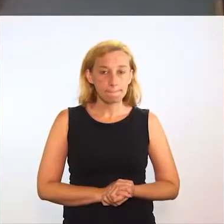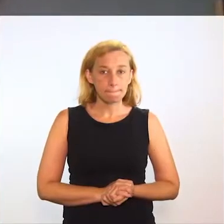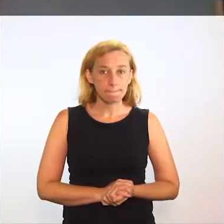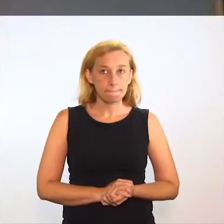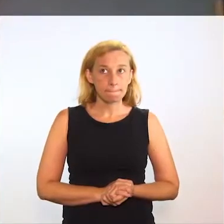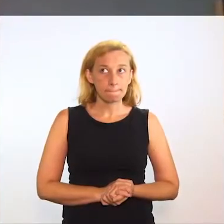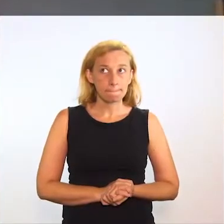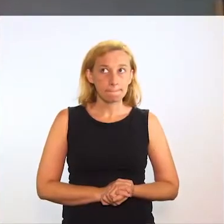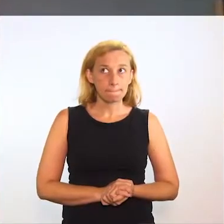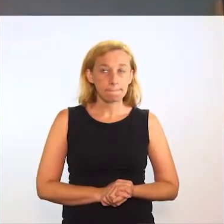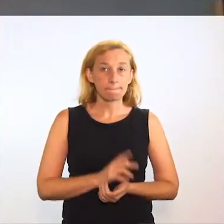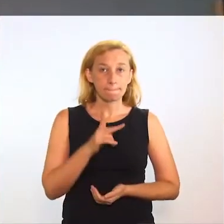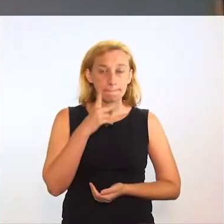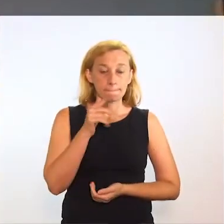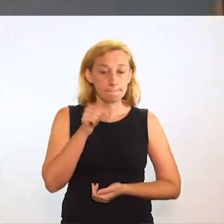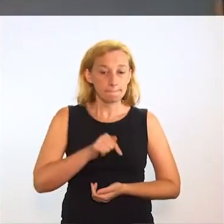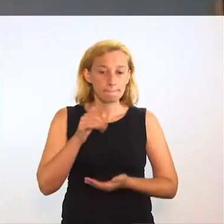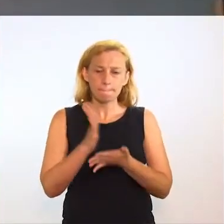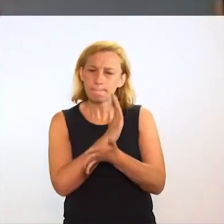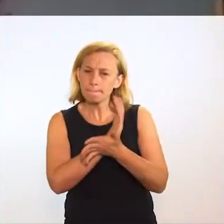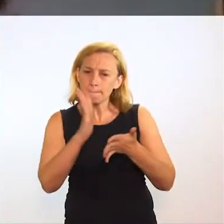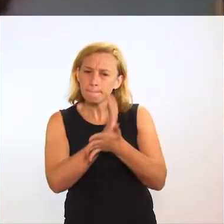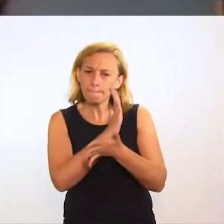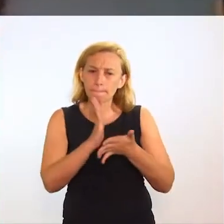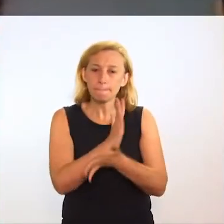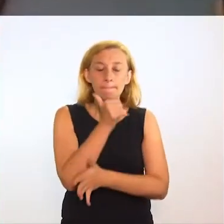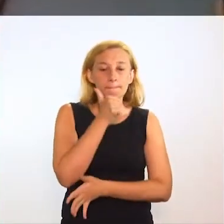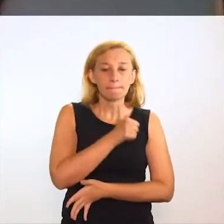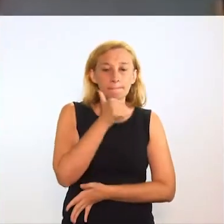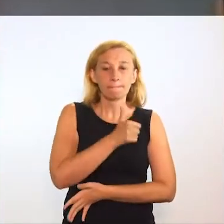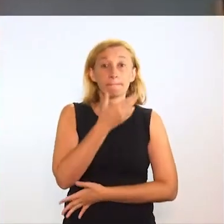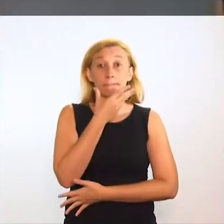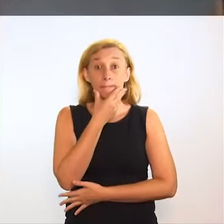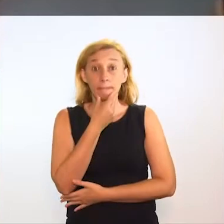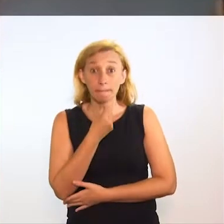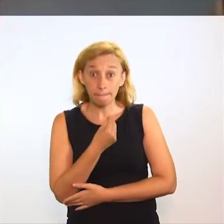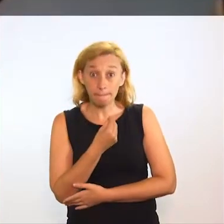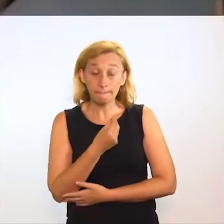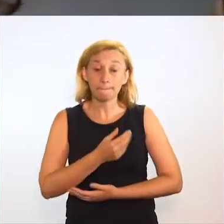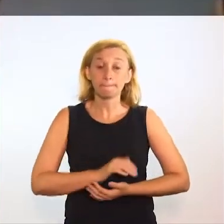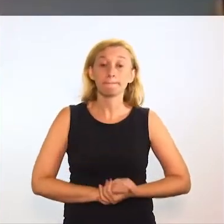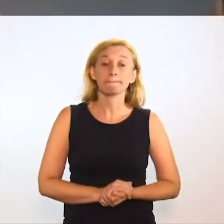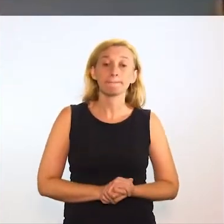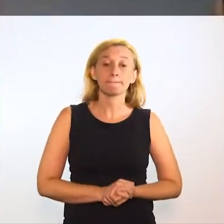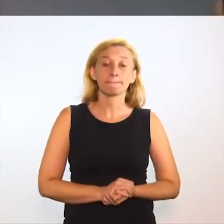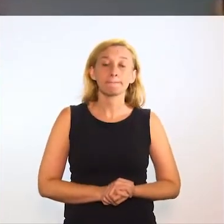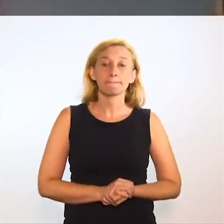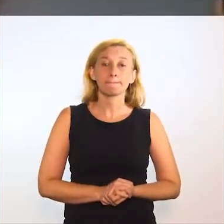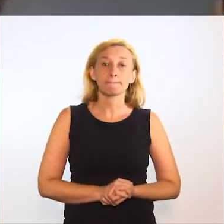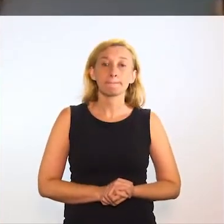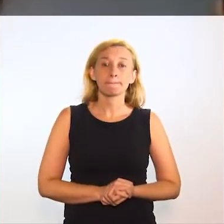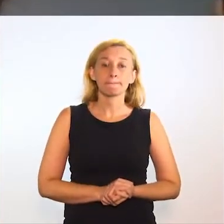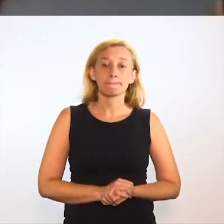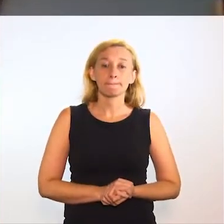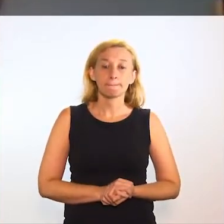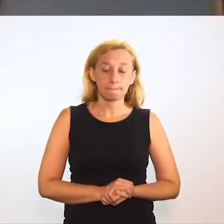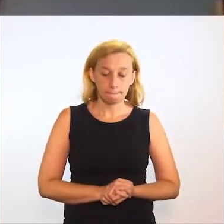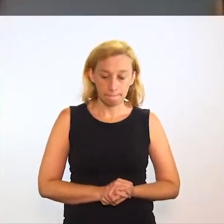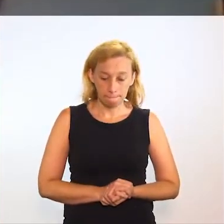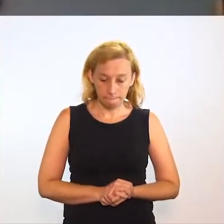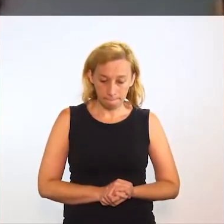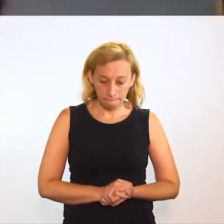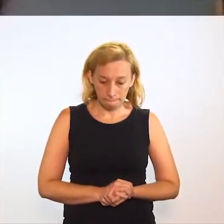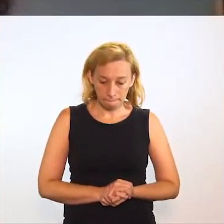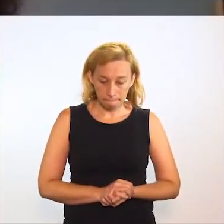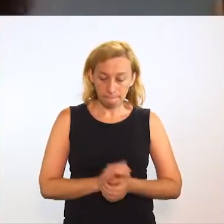Eu vou citar aqui algumas das mulheres e homens que